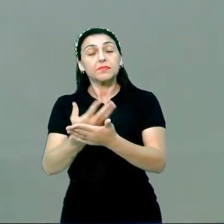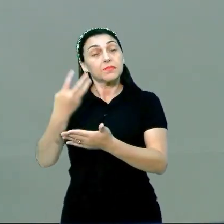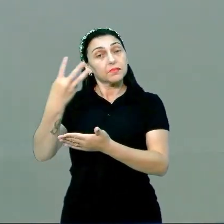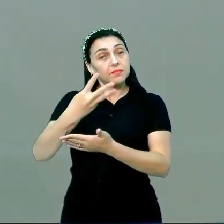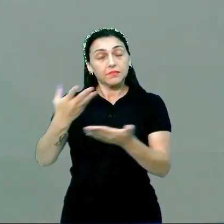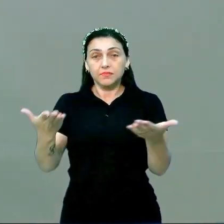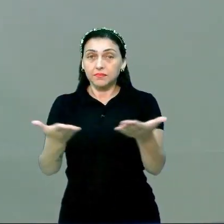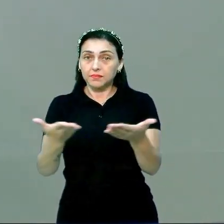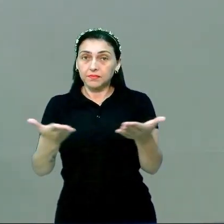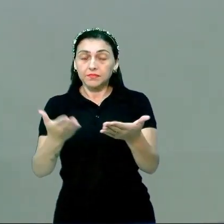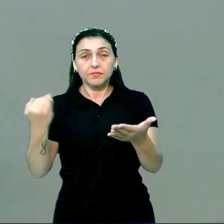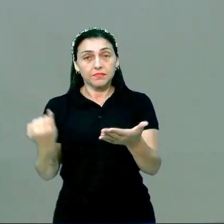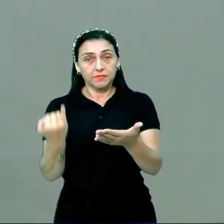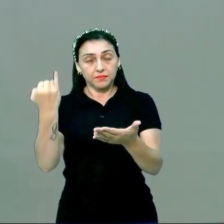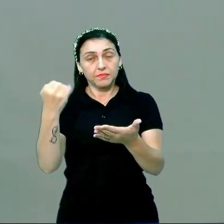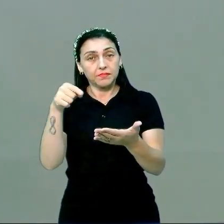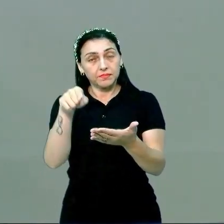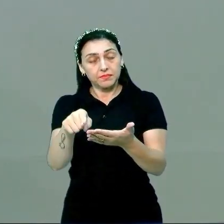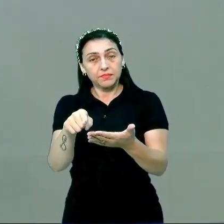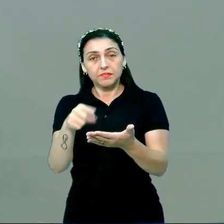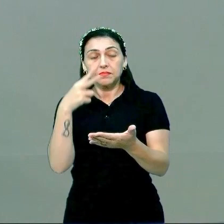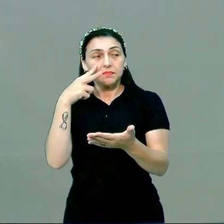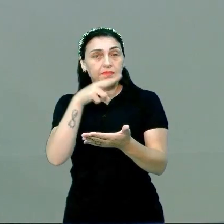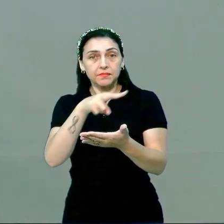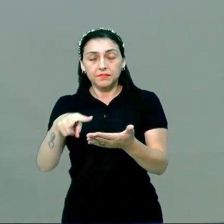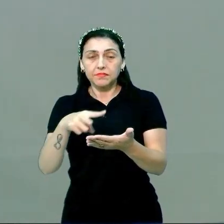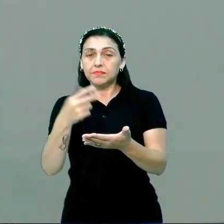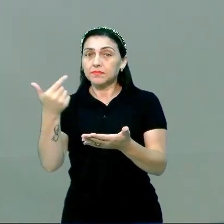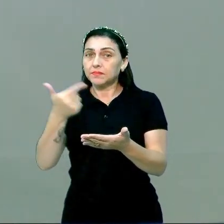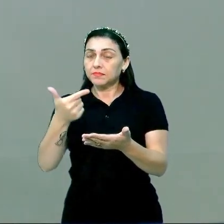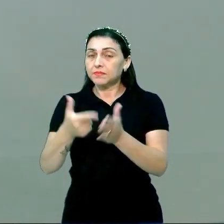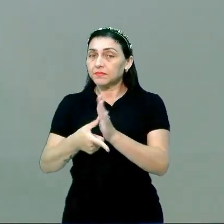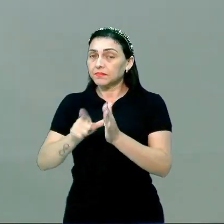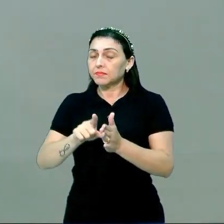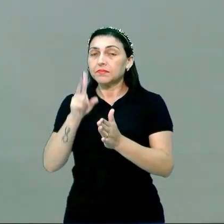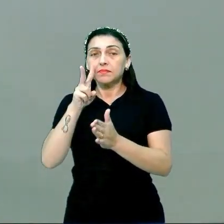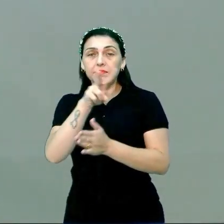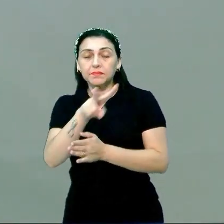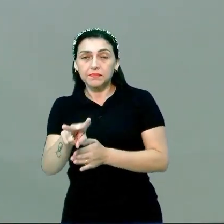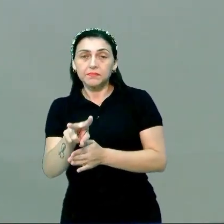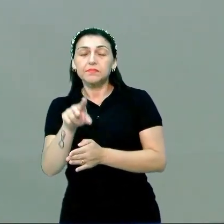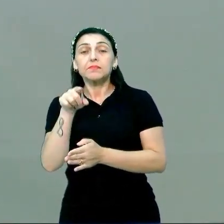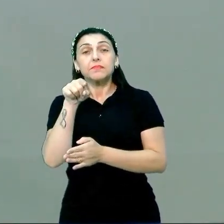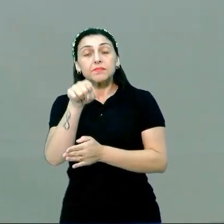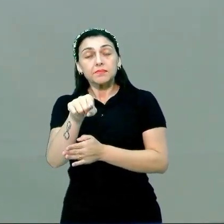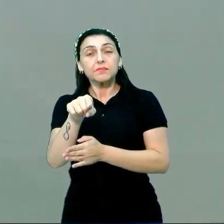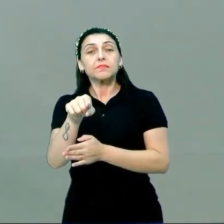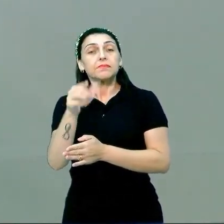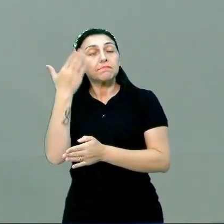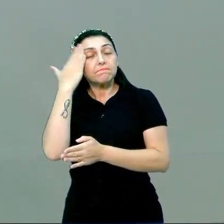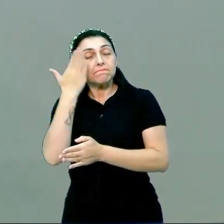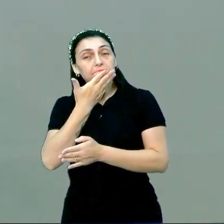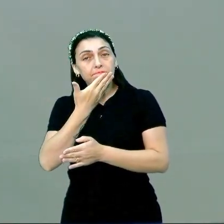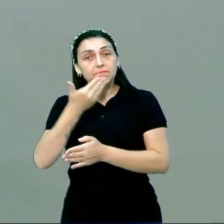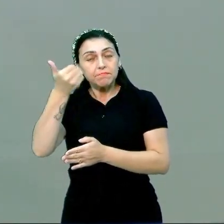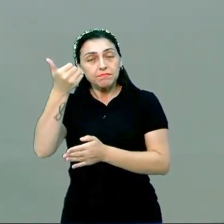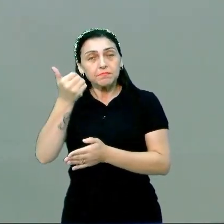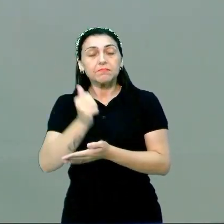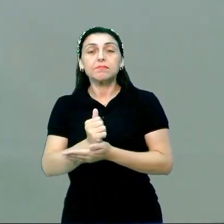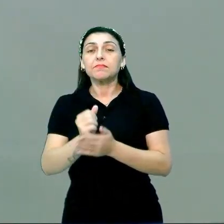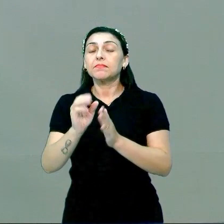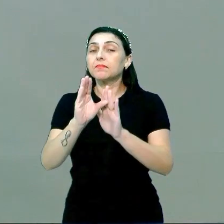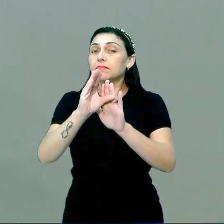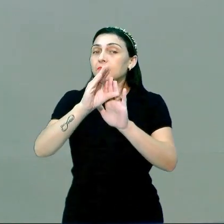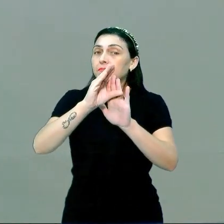na terceira. E é importante que se você não viu, as 2 anteriores, você veja, até para você entender melhor. É